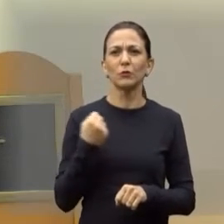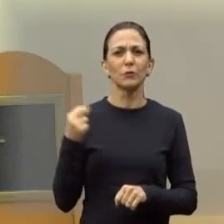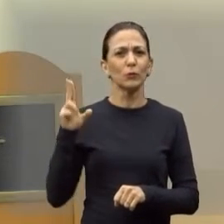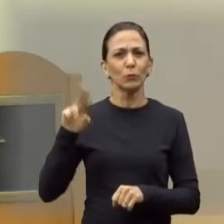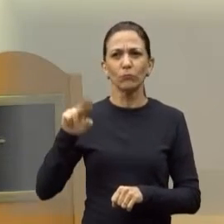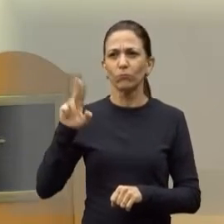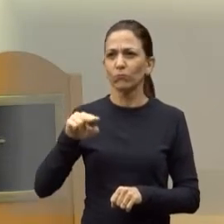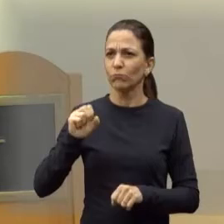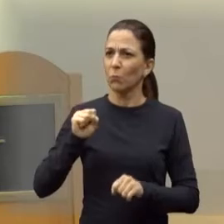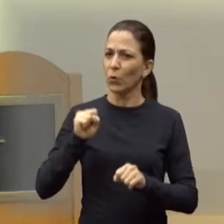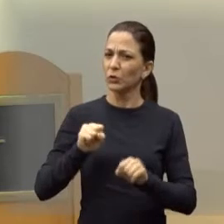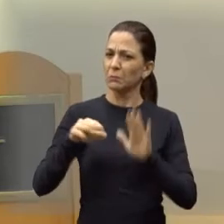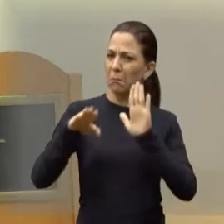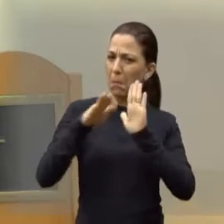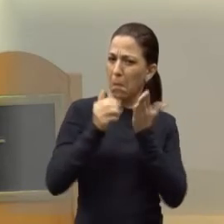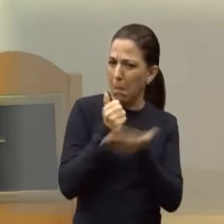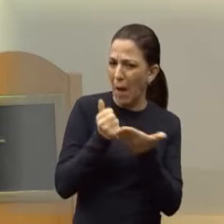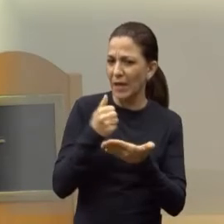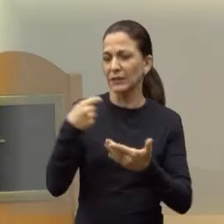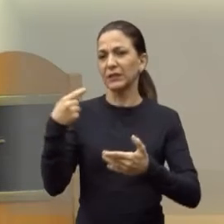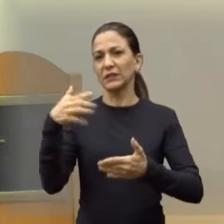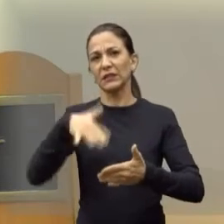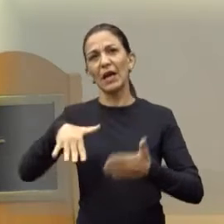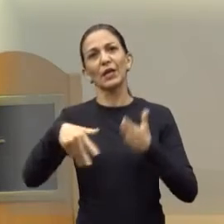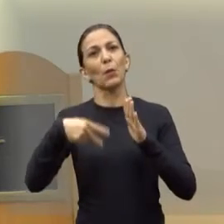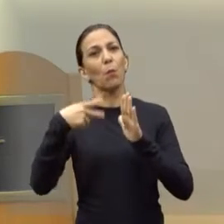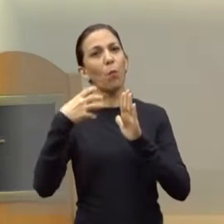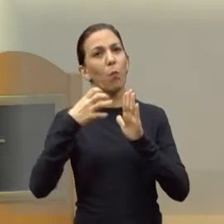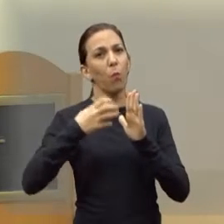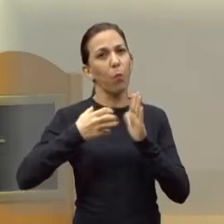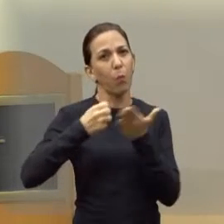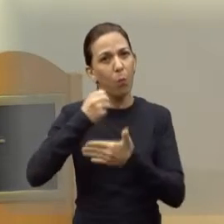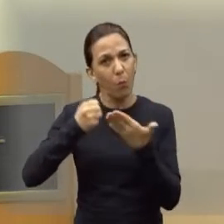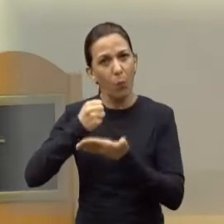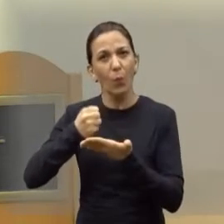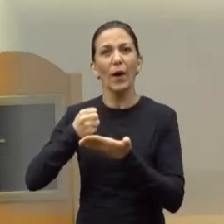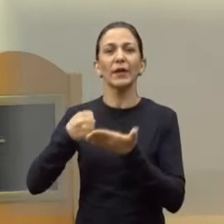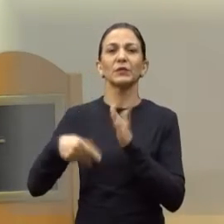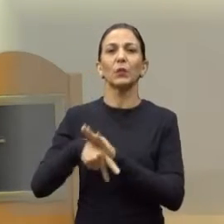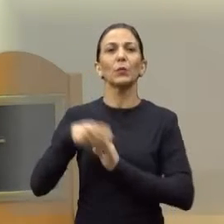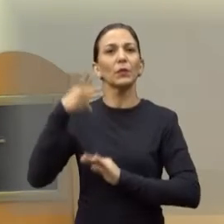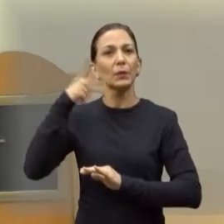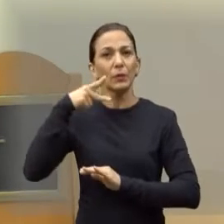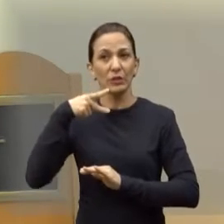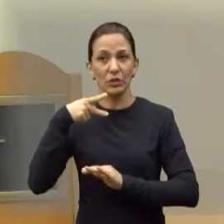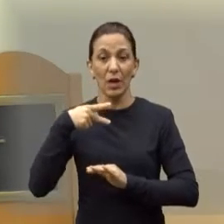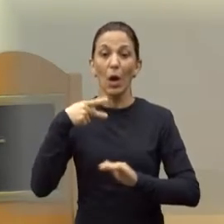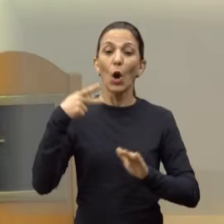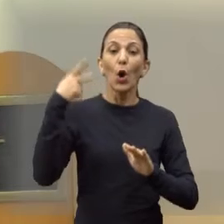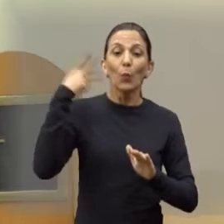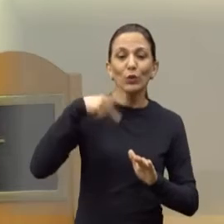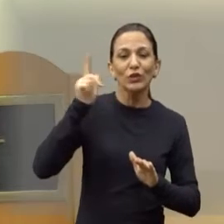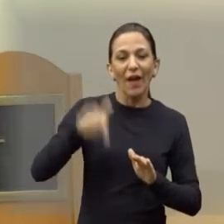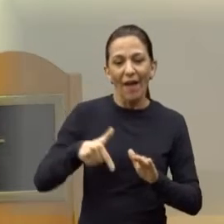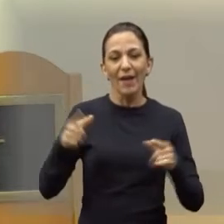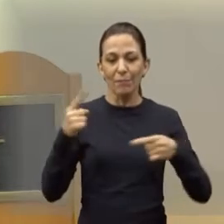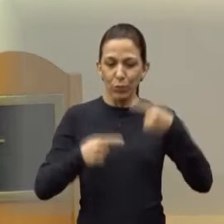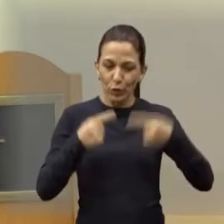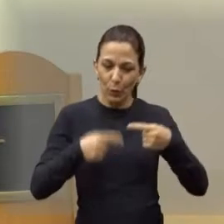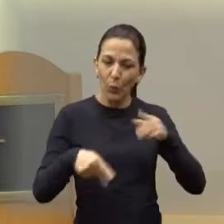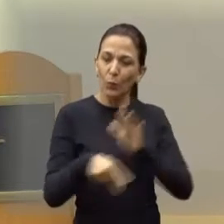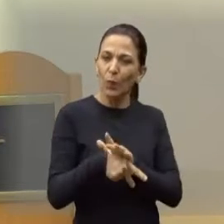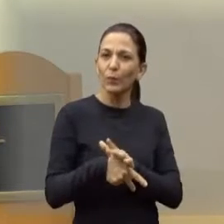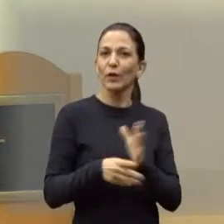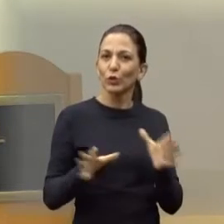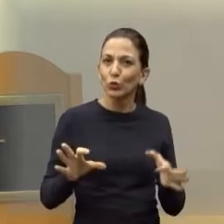ser a tônica para se fazer política nesse país a política é a arte de juntar e jamais pode ser usada para